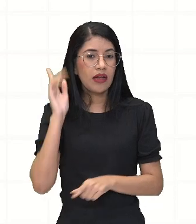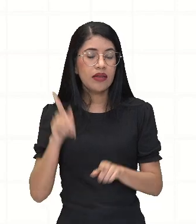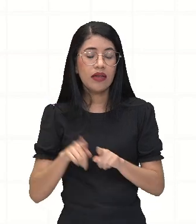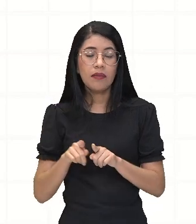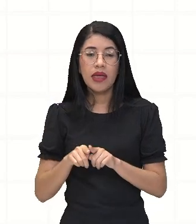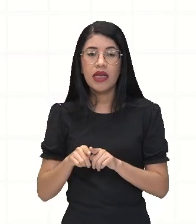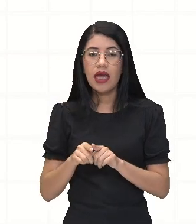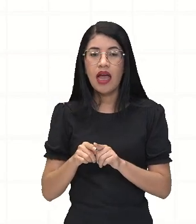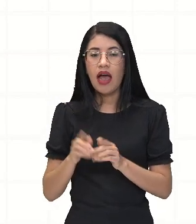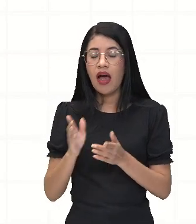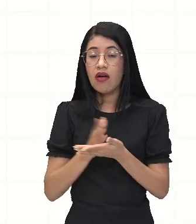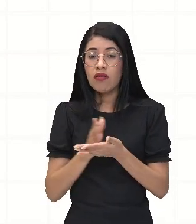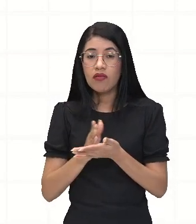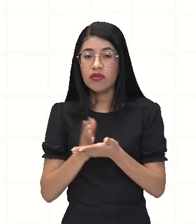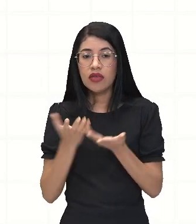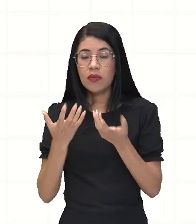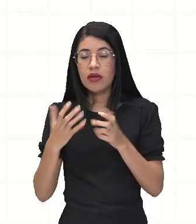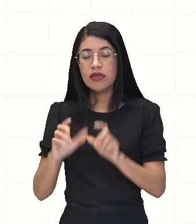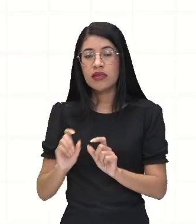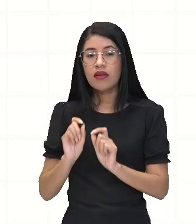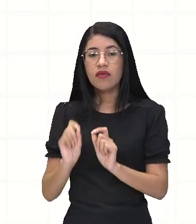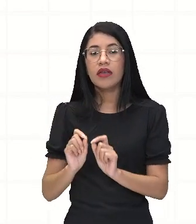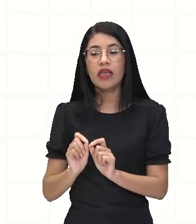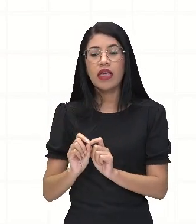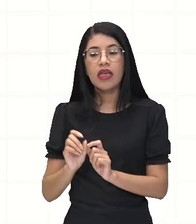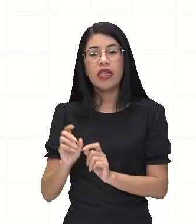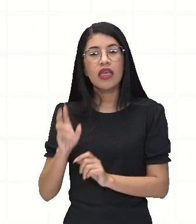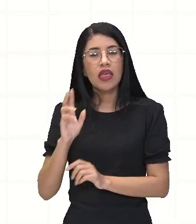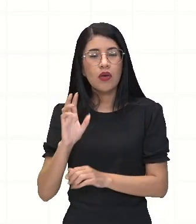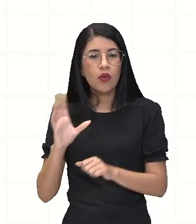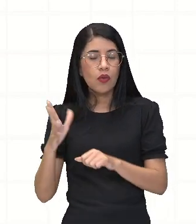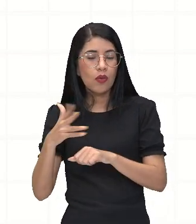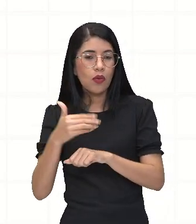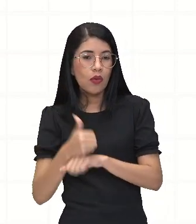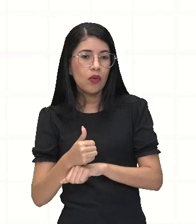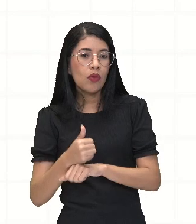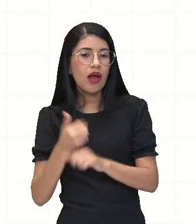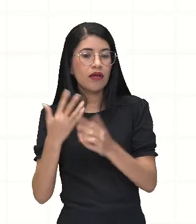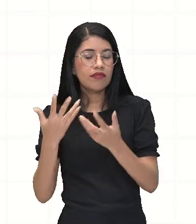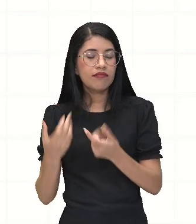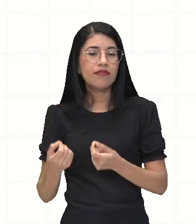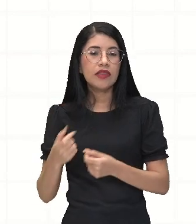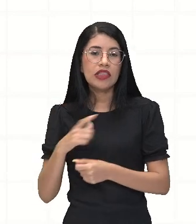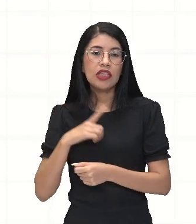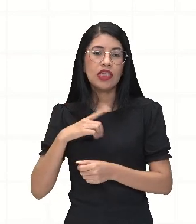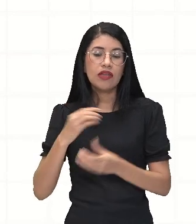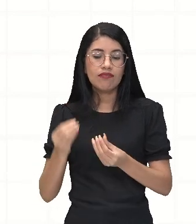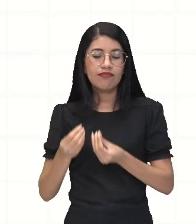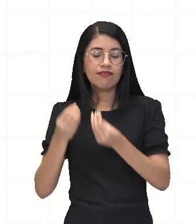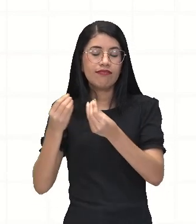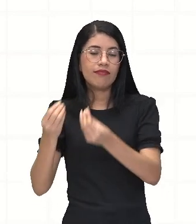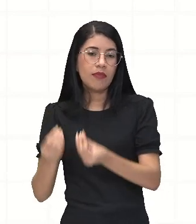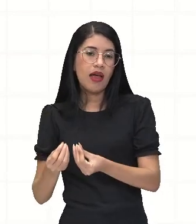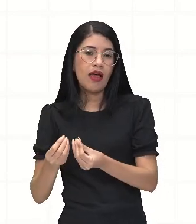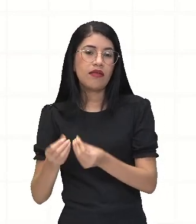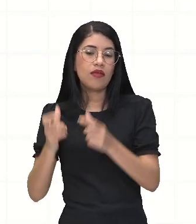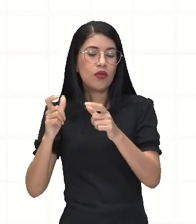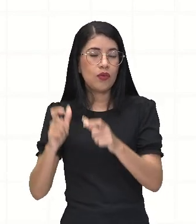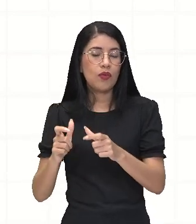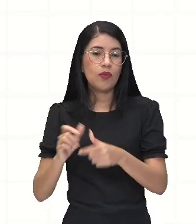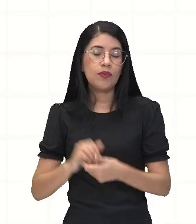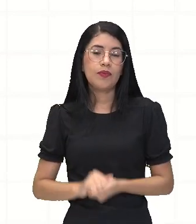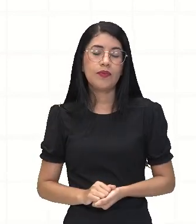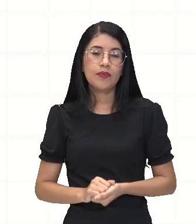que muitos colonos acabavam não reconhecendo a legitimidade das doações a essas capitanias. Então,